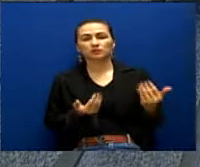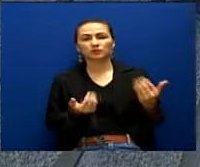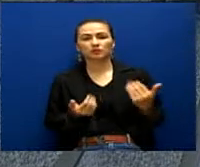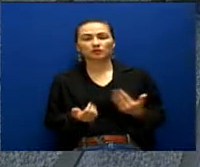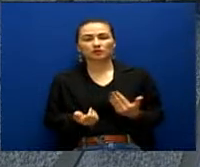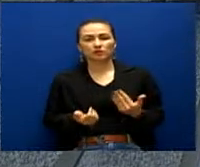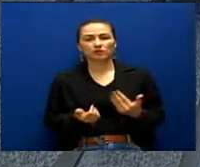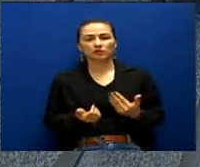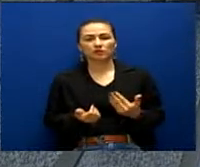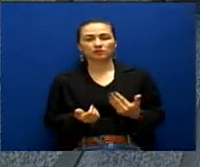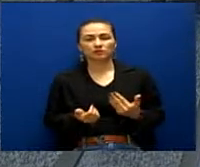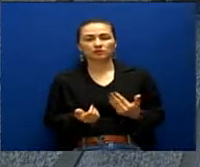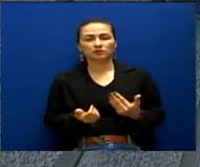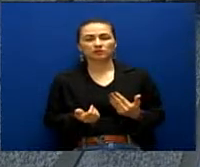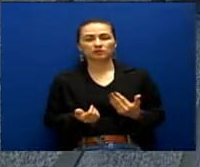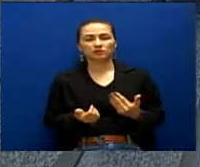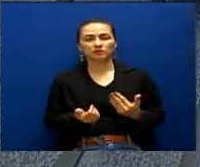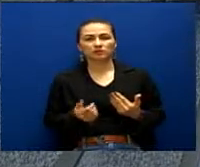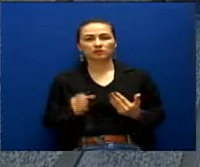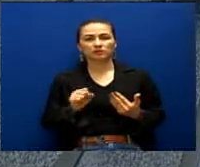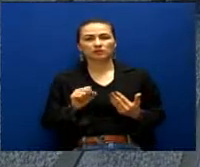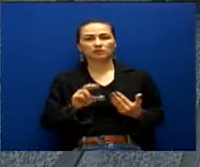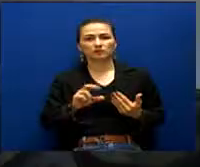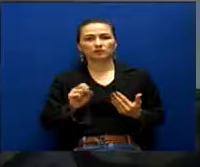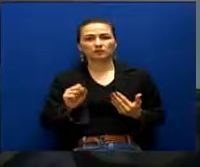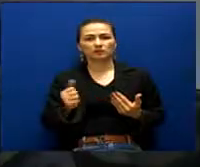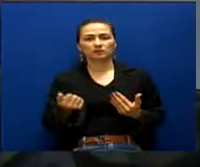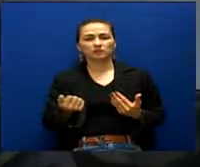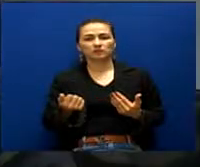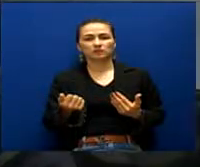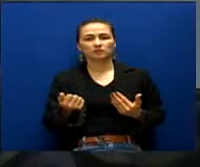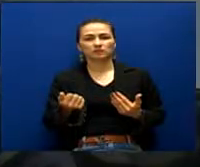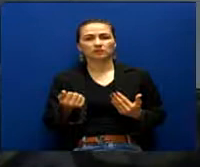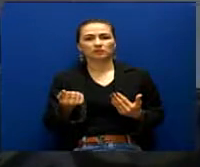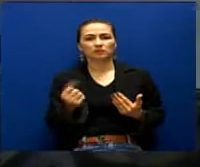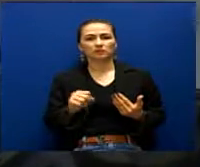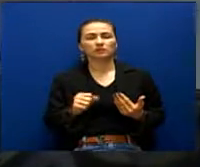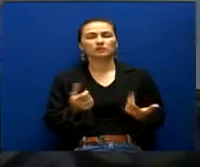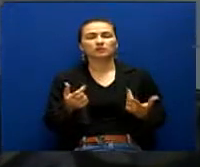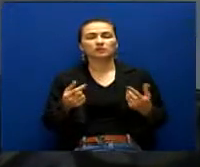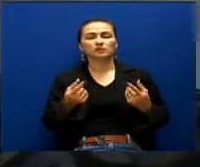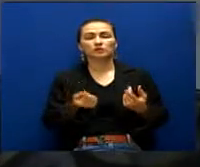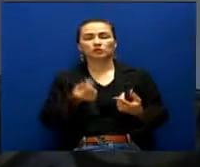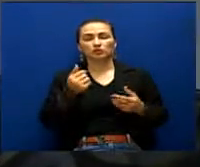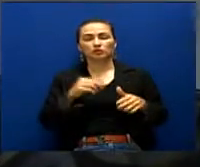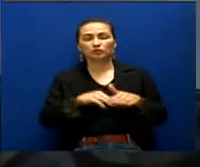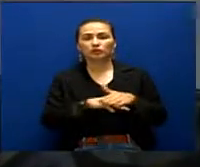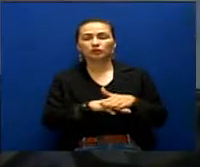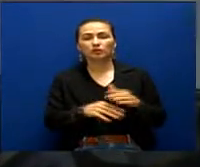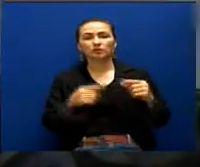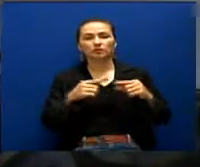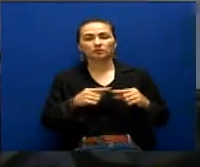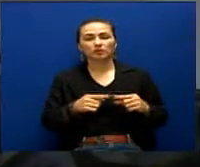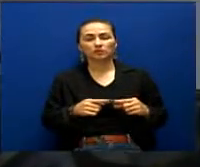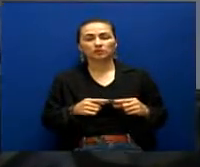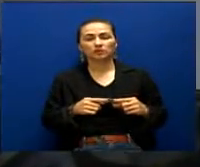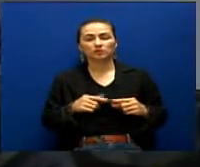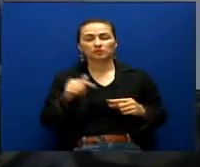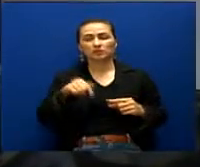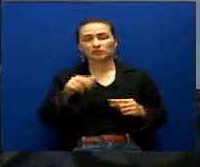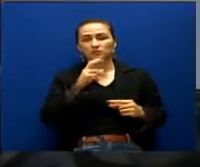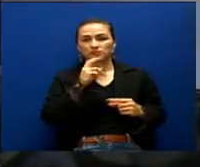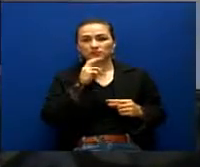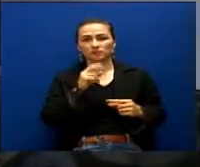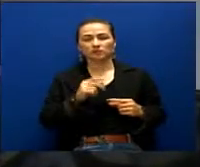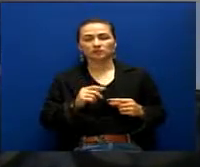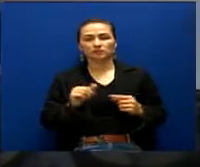serviço de alta complexidade. SUAS, com aporte de verba compatível à demanda da cidade. Ainda, a fim de respeitar